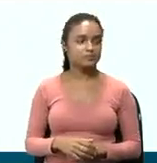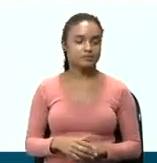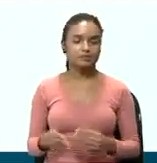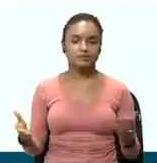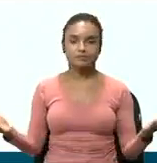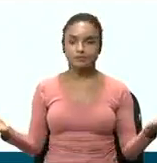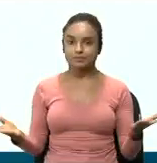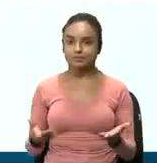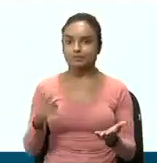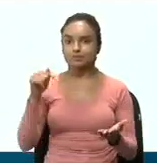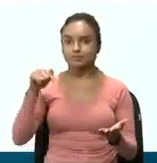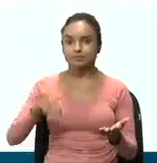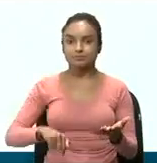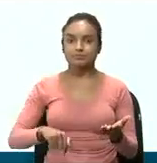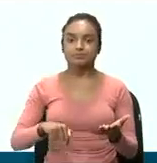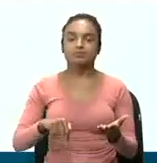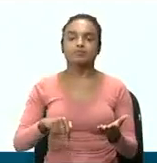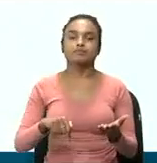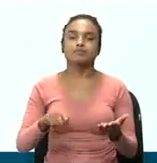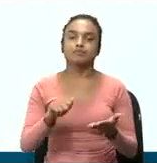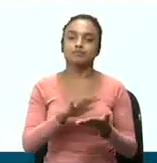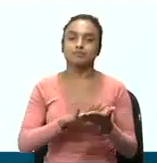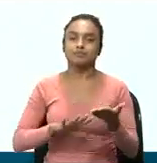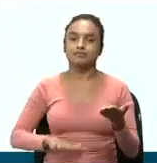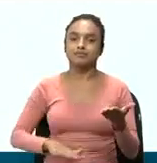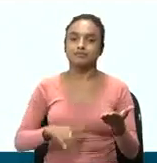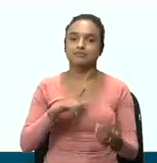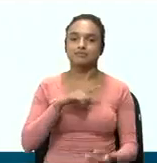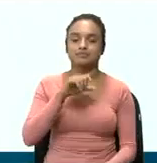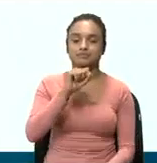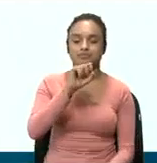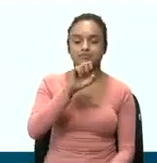olhando então para a série, nós podemos ver que ela tem